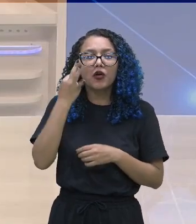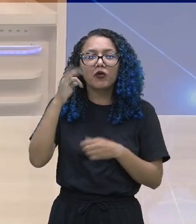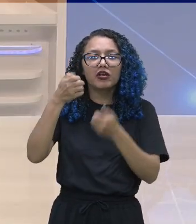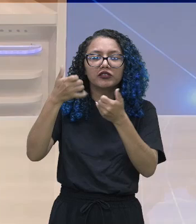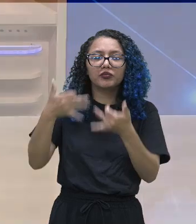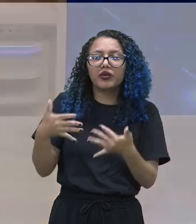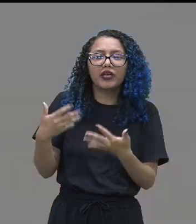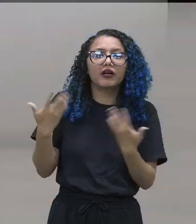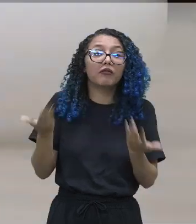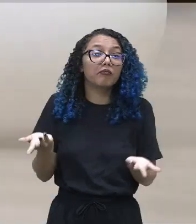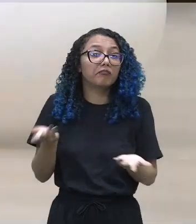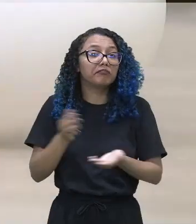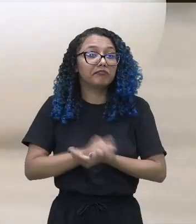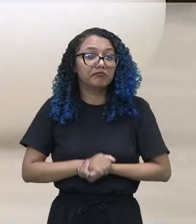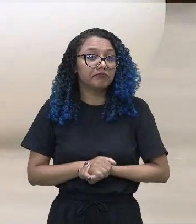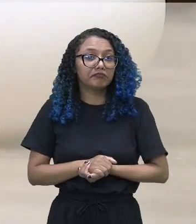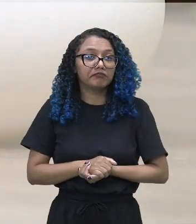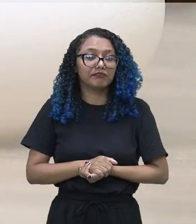esse experimento.